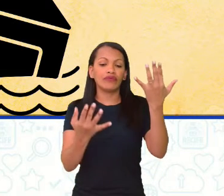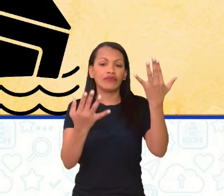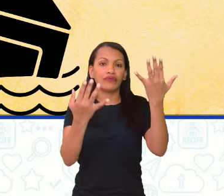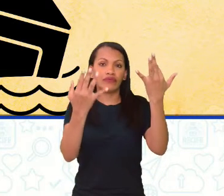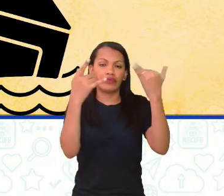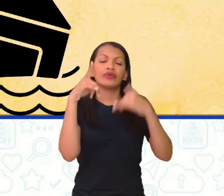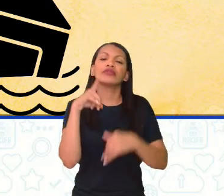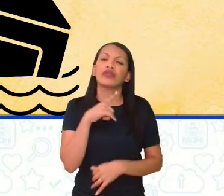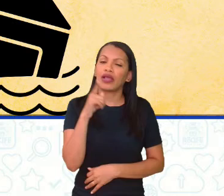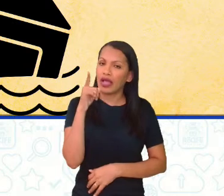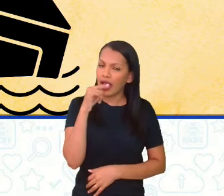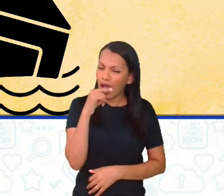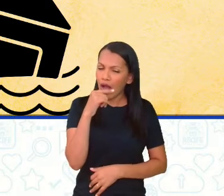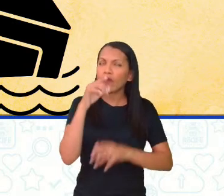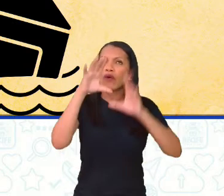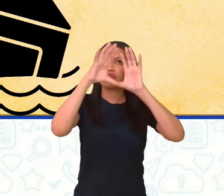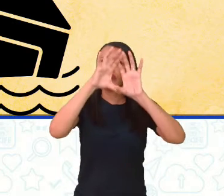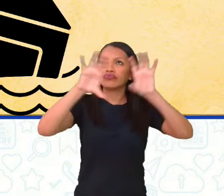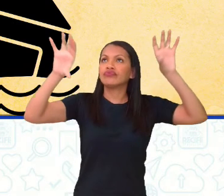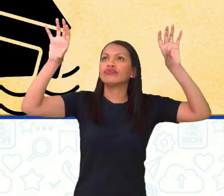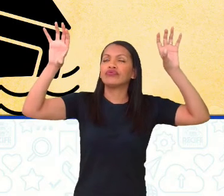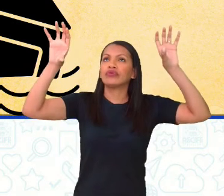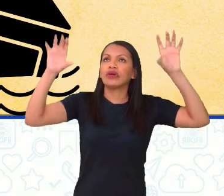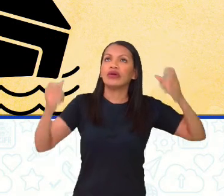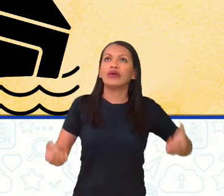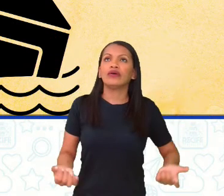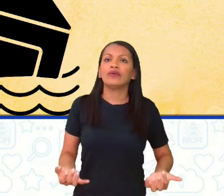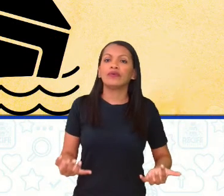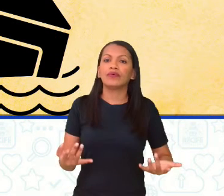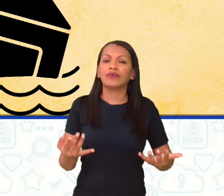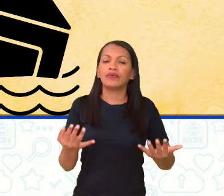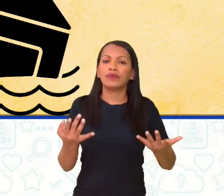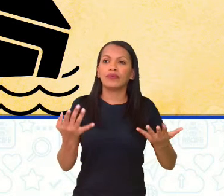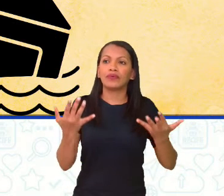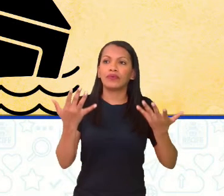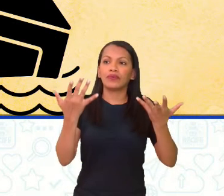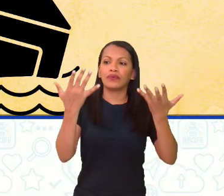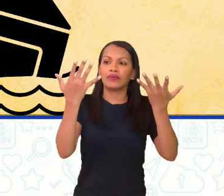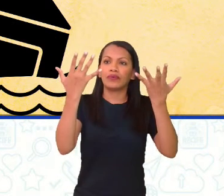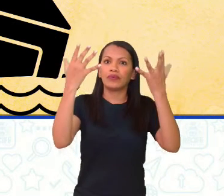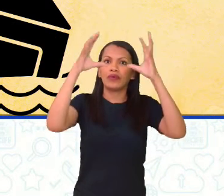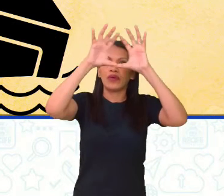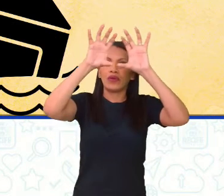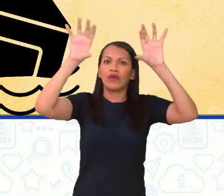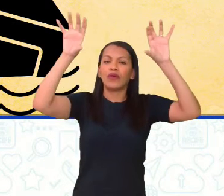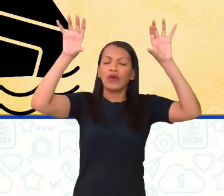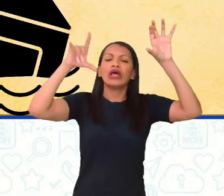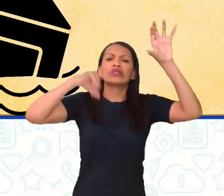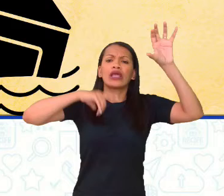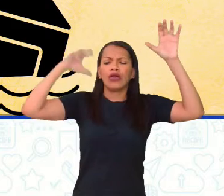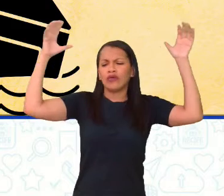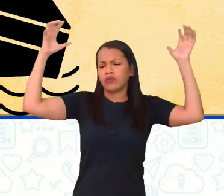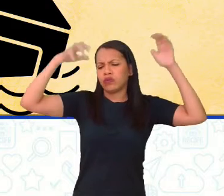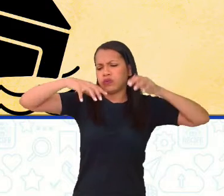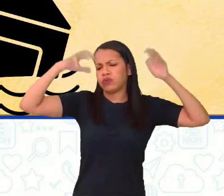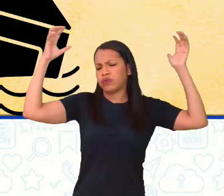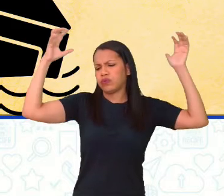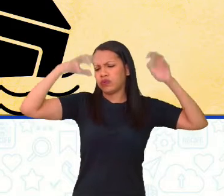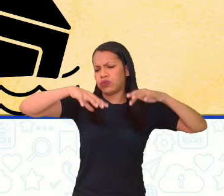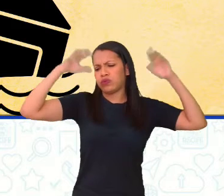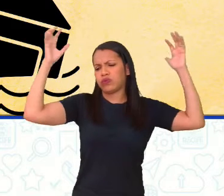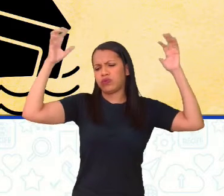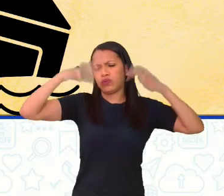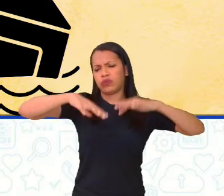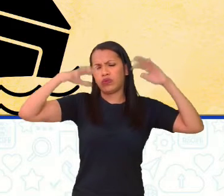atmosfera. Faz com que, né, as chuvas elas aumentem, tá? Então, a gente vai ter